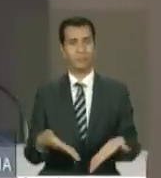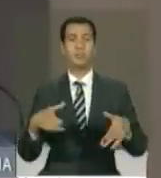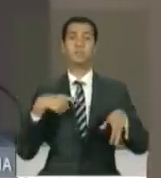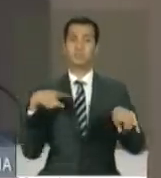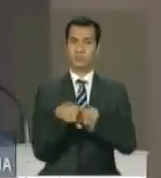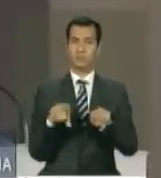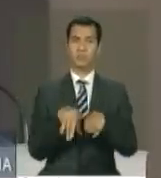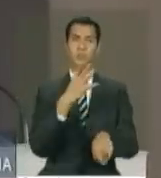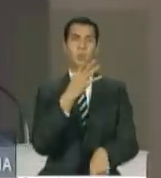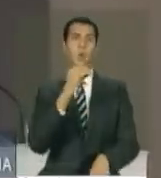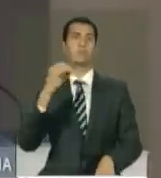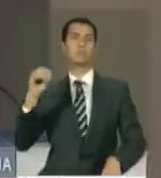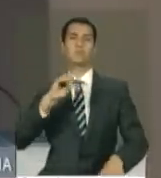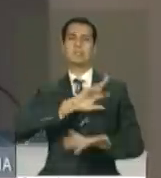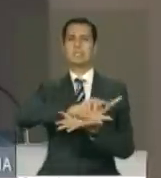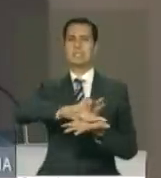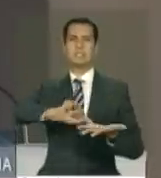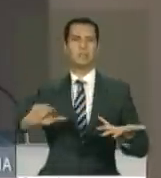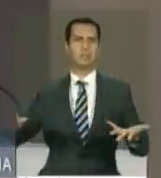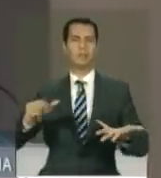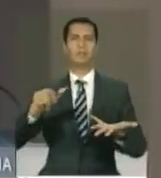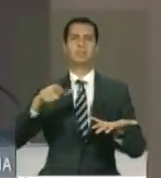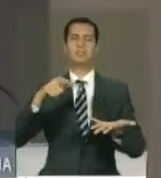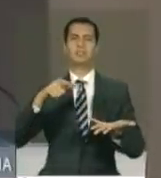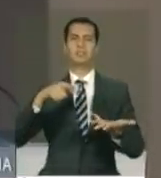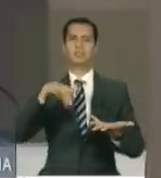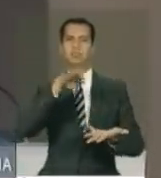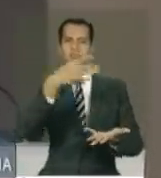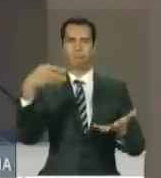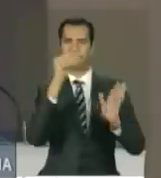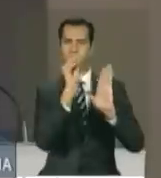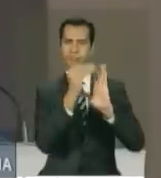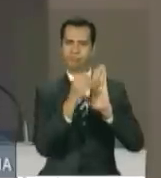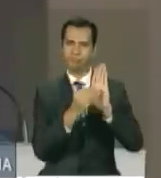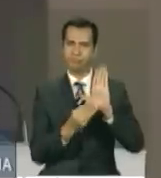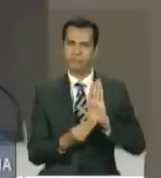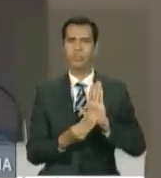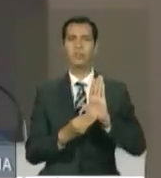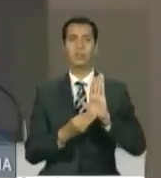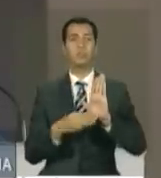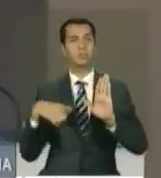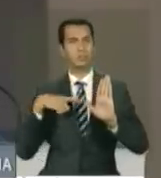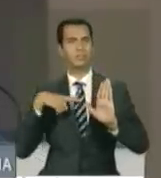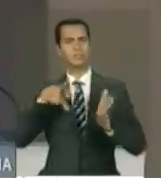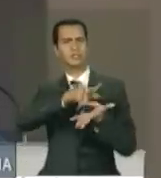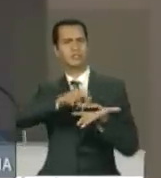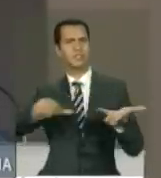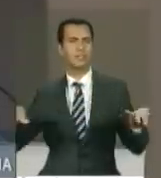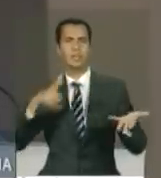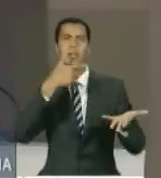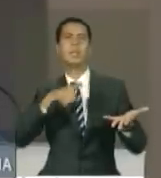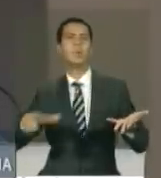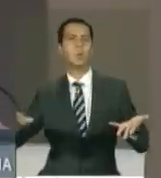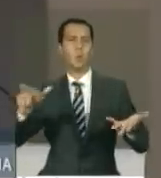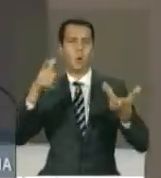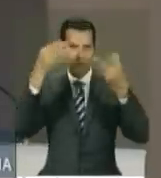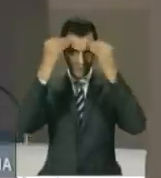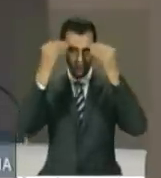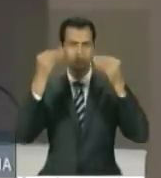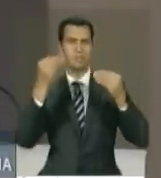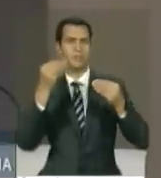envolvendo as mais variadas linguagens artísticas e manifestações regionais do